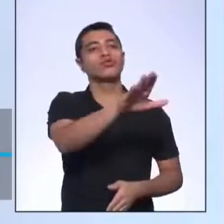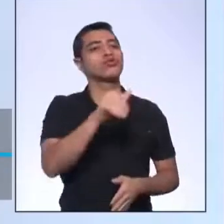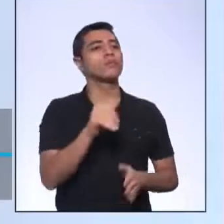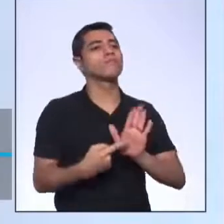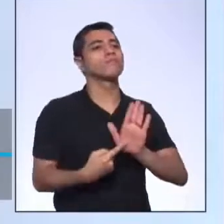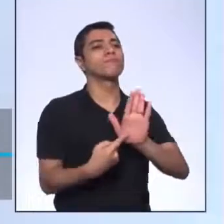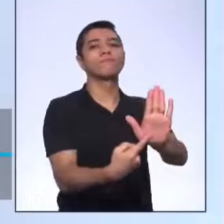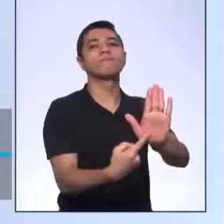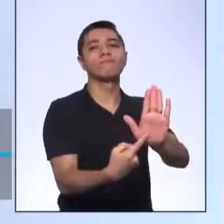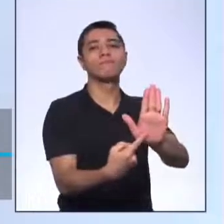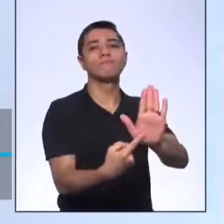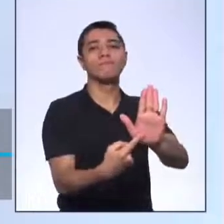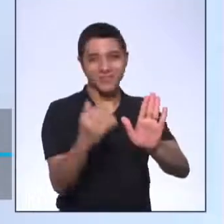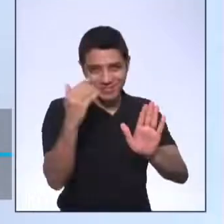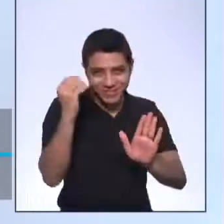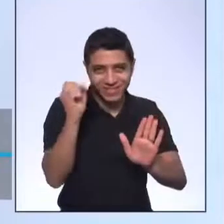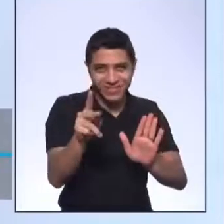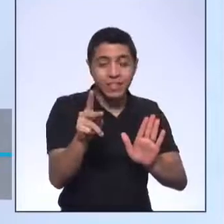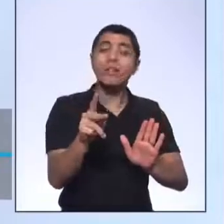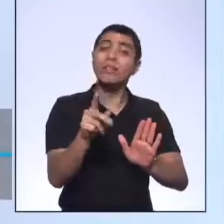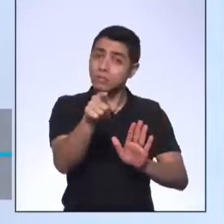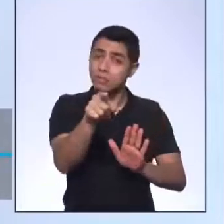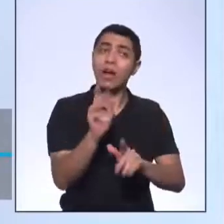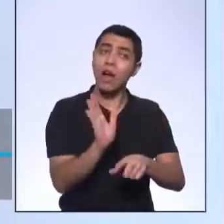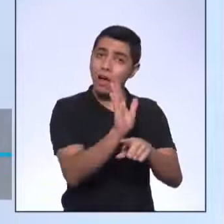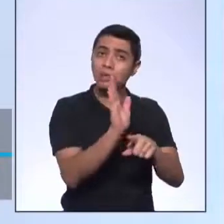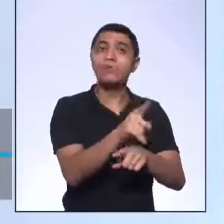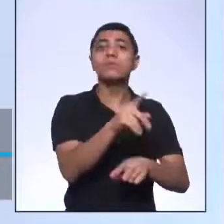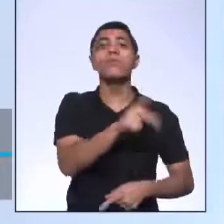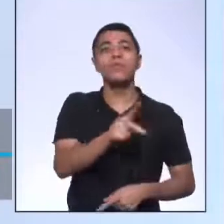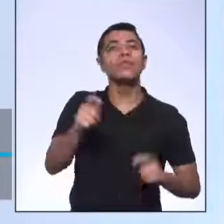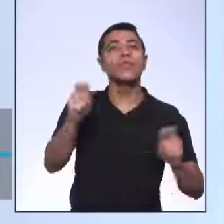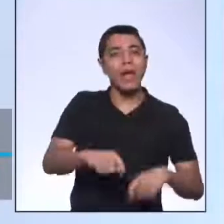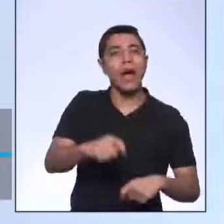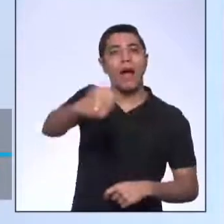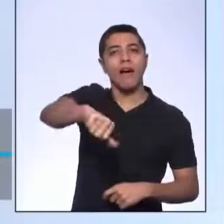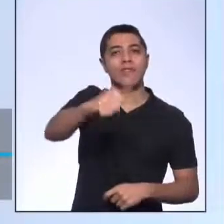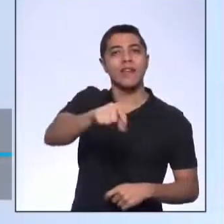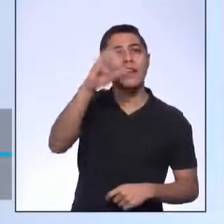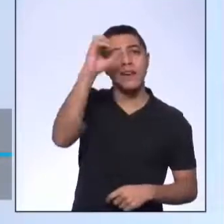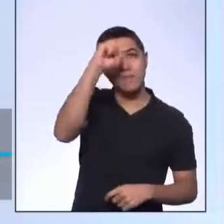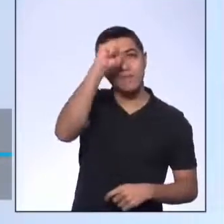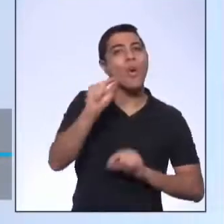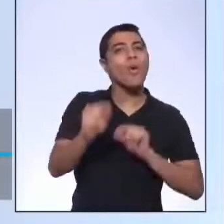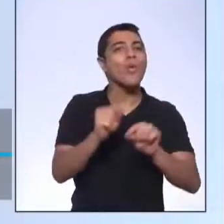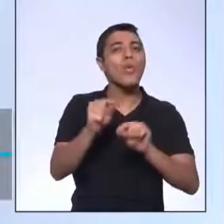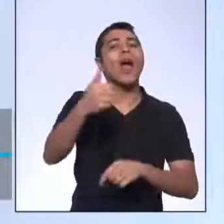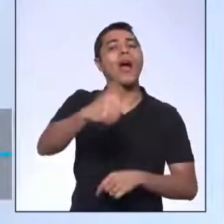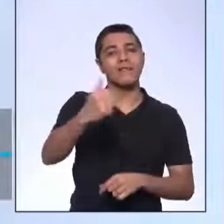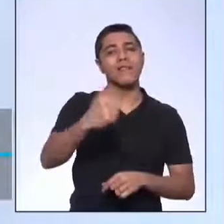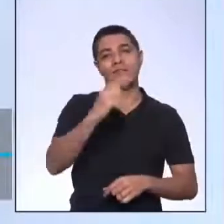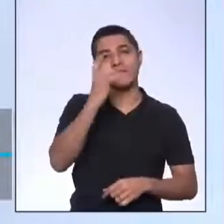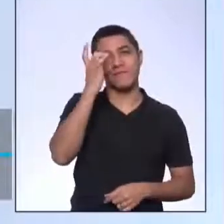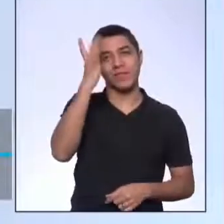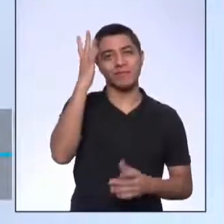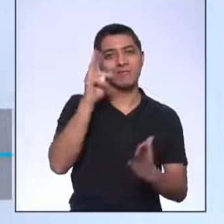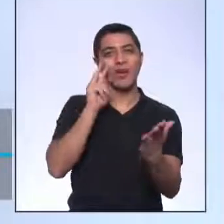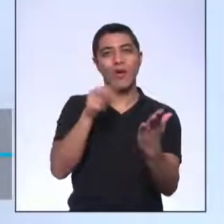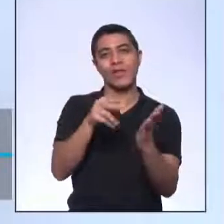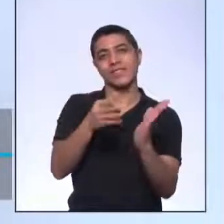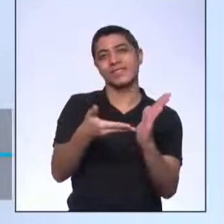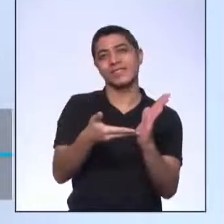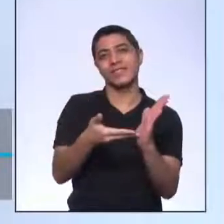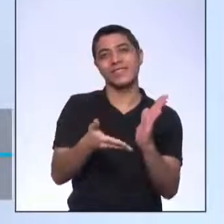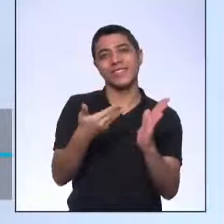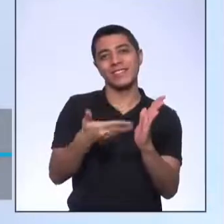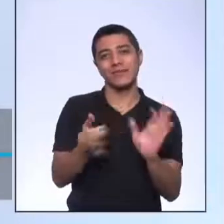aí de auxiliá-lo até a avaliar o seu processo de aprendizagem ok e olha só vamos então